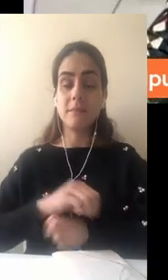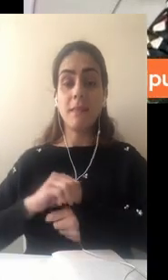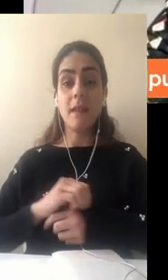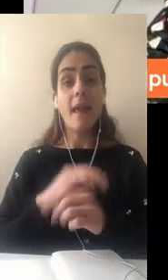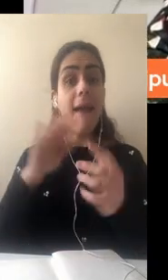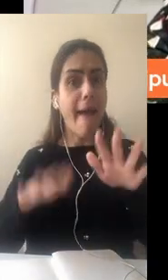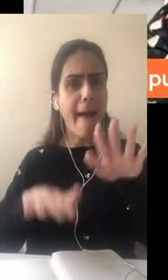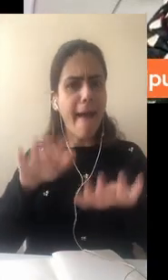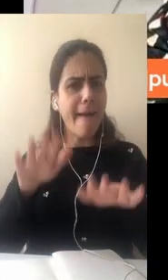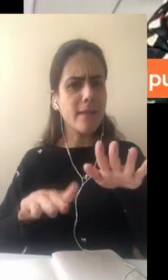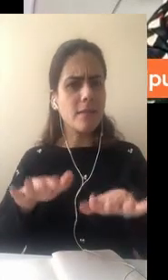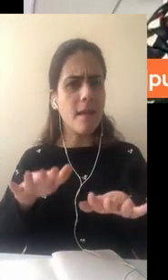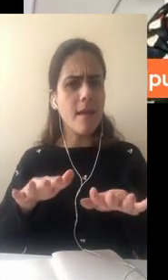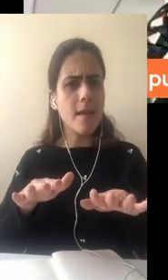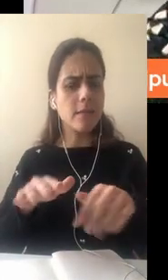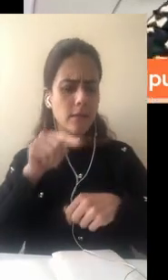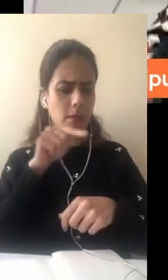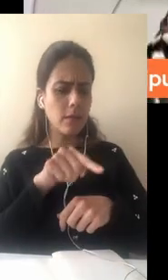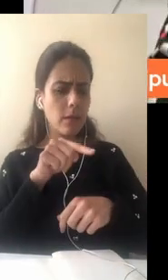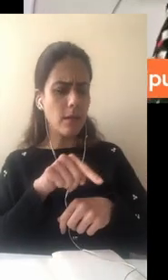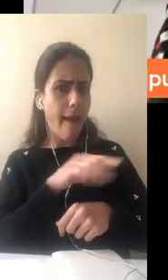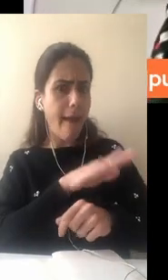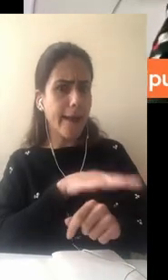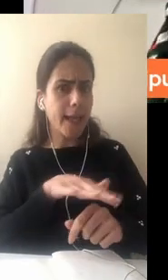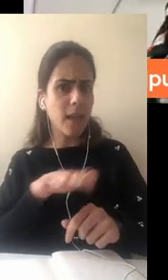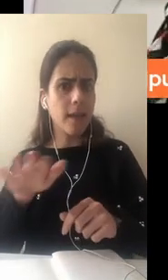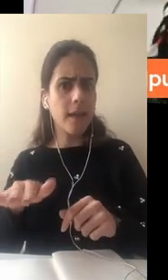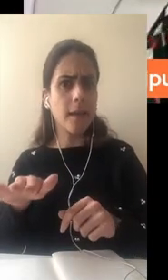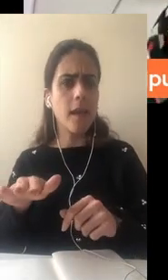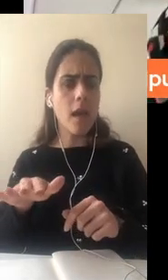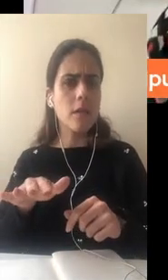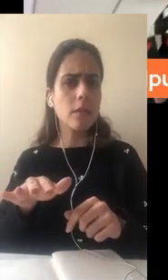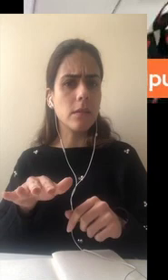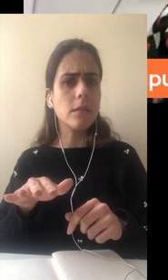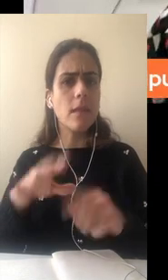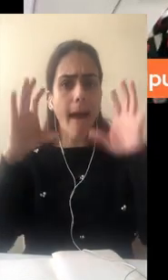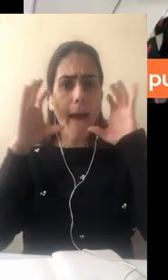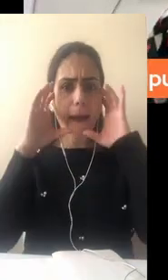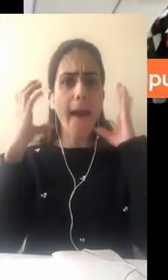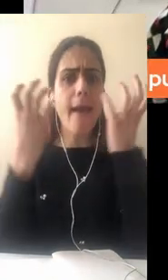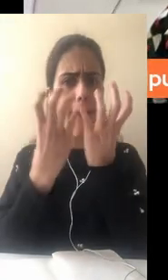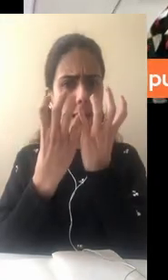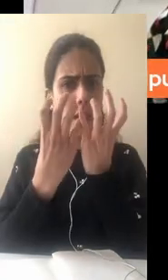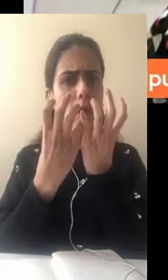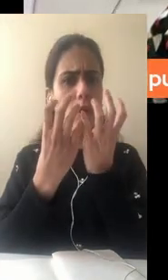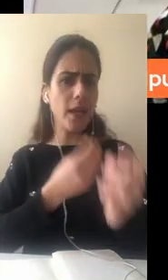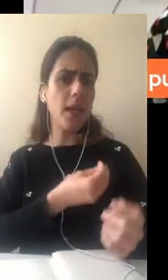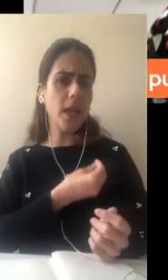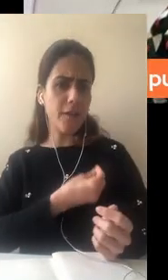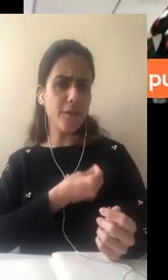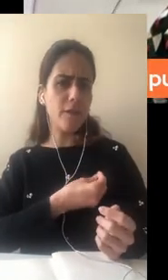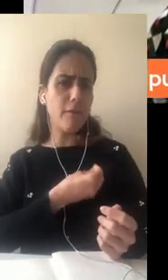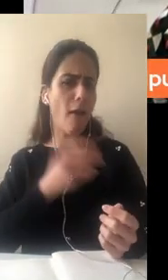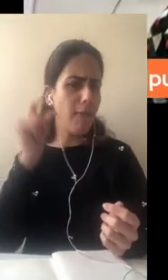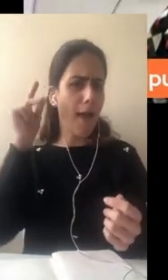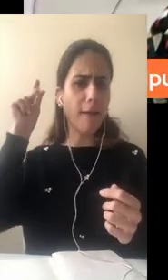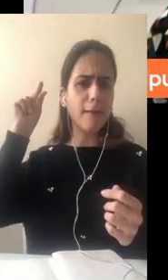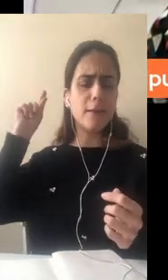que eu atendi, que relatou isso comigo, viveu Halloween, talvez seja uma forma